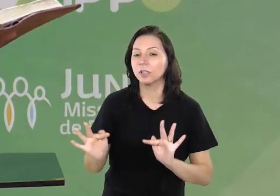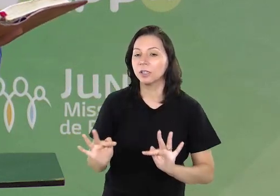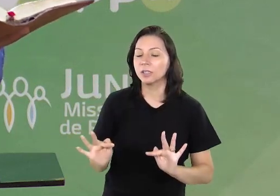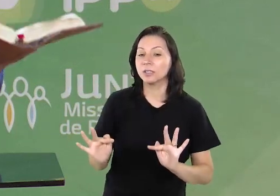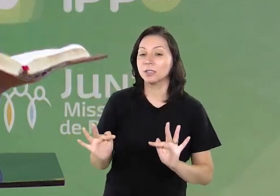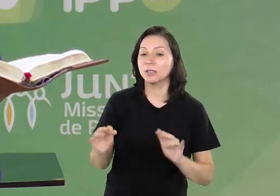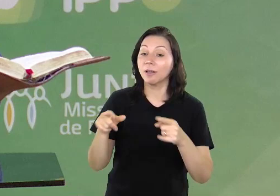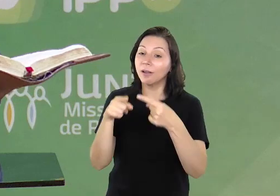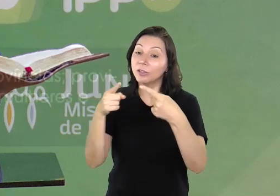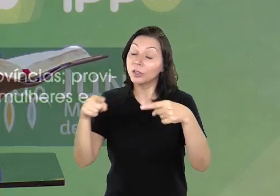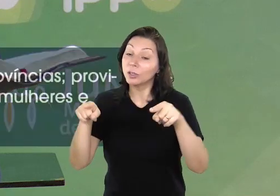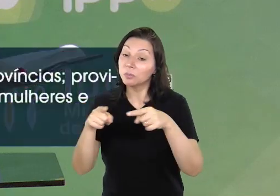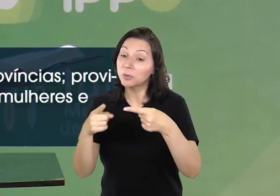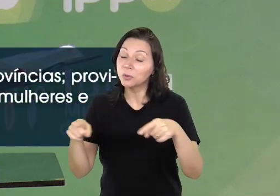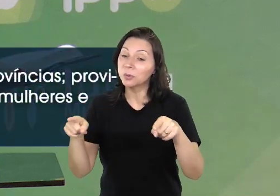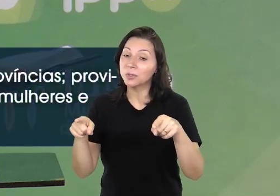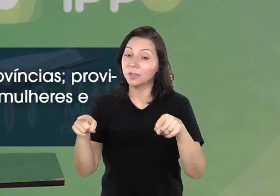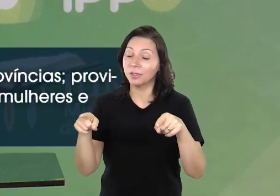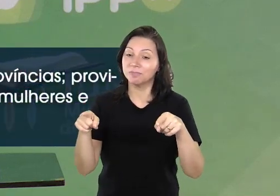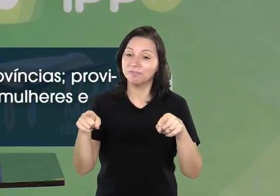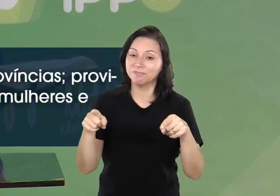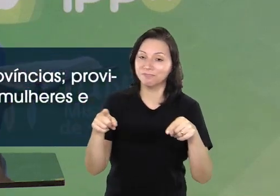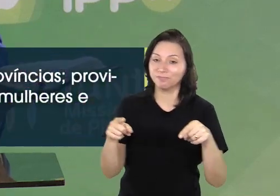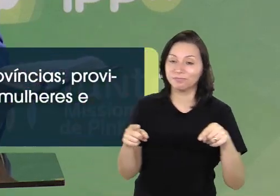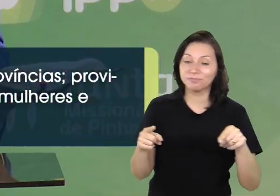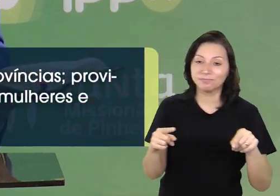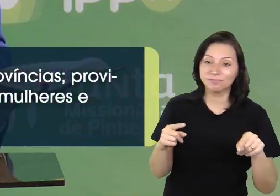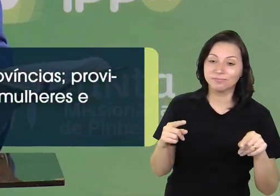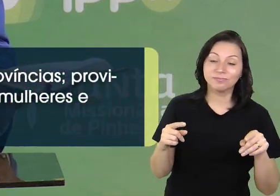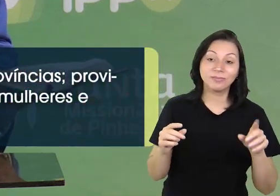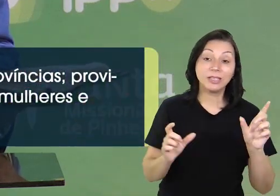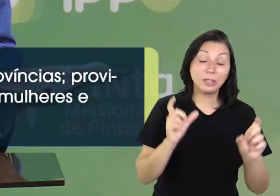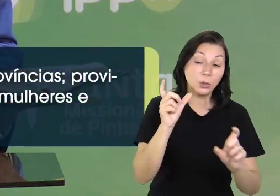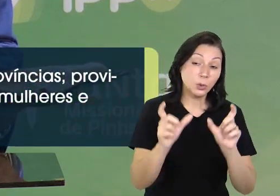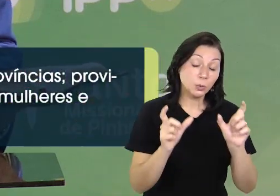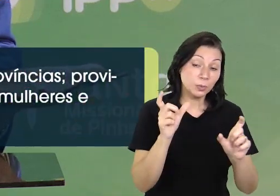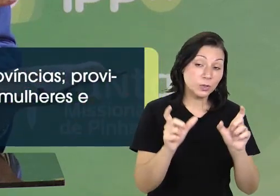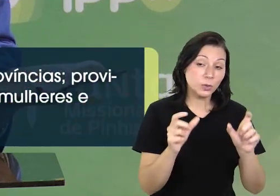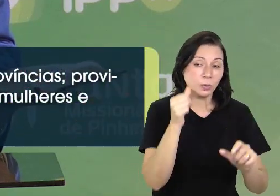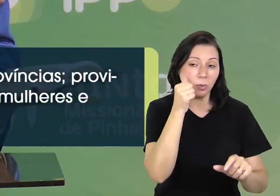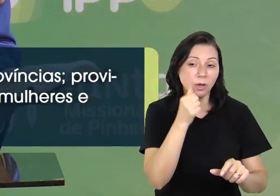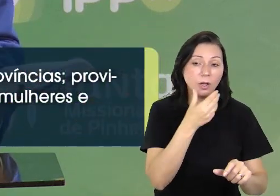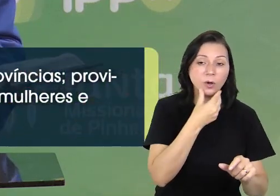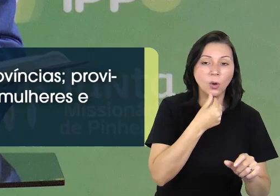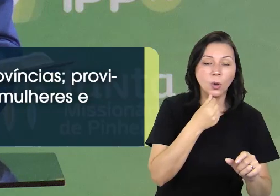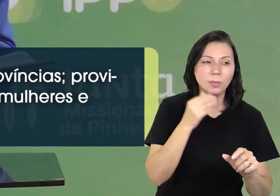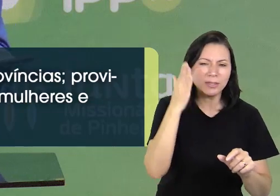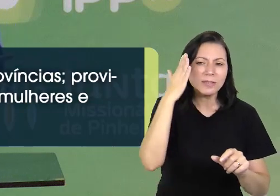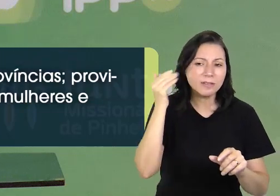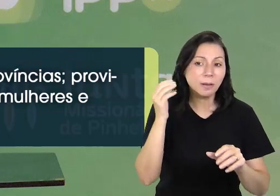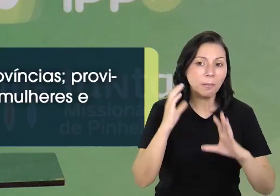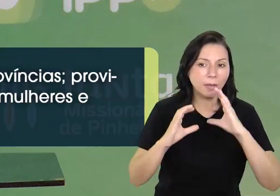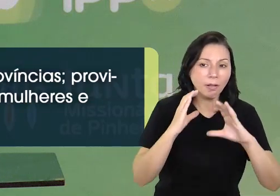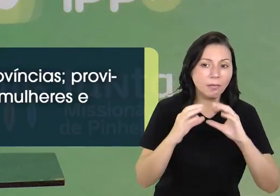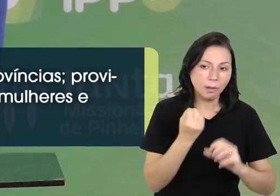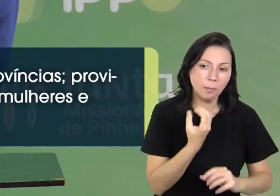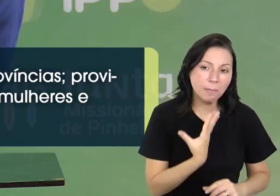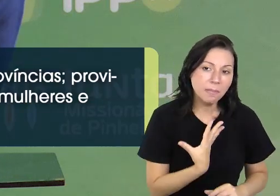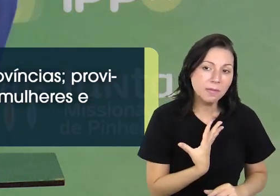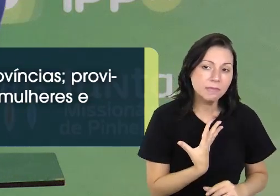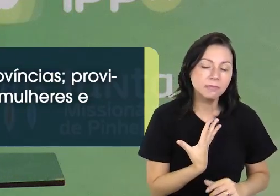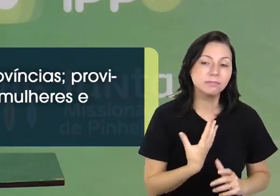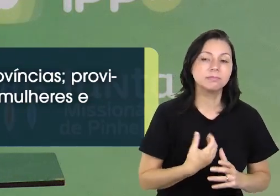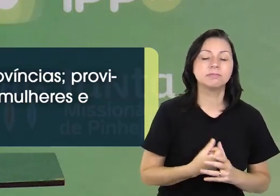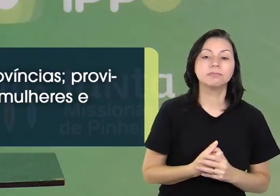cantores e cantoras naquela época cantores e cantoras a música Era um privilégio